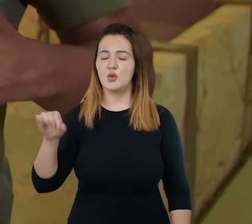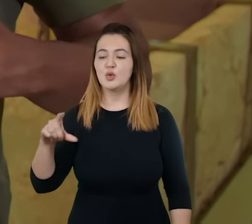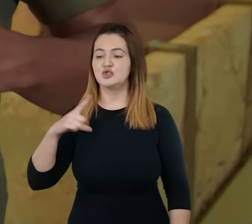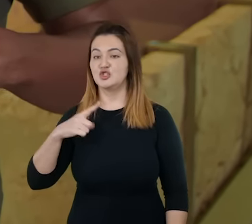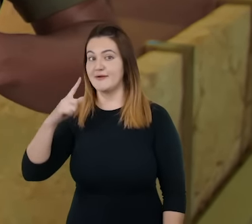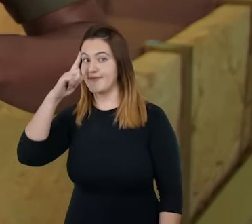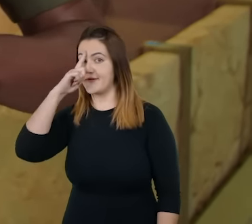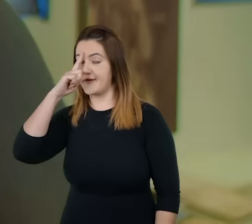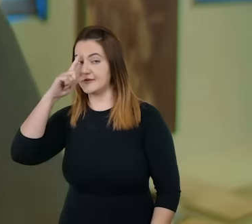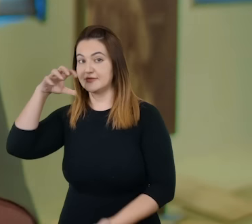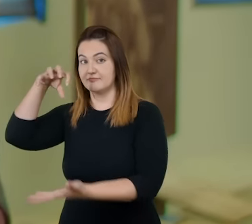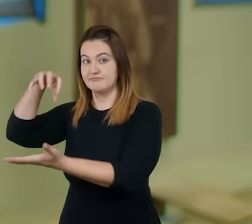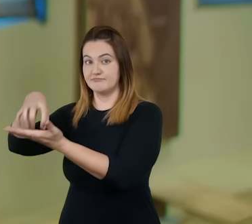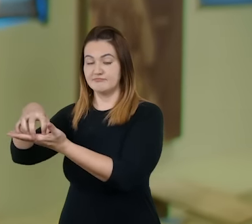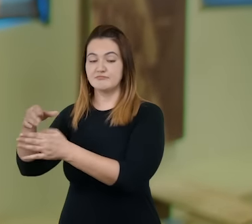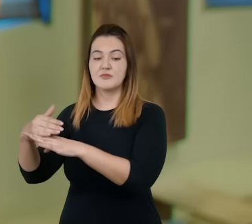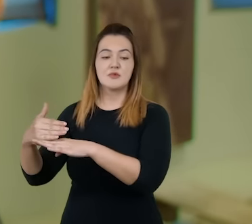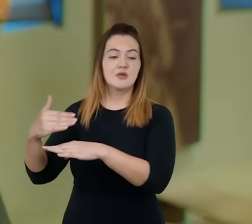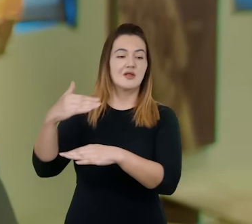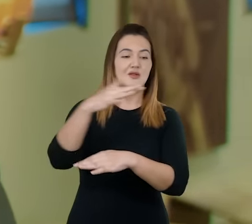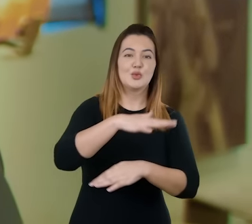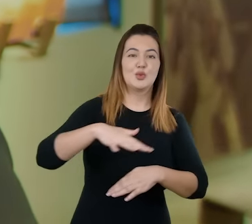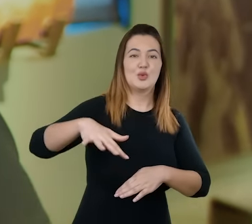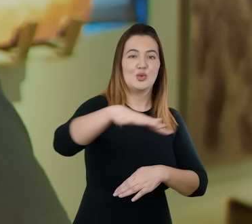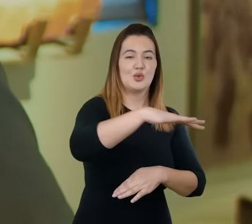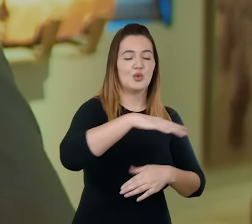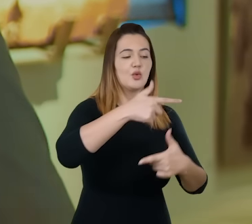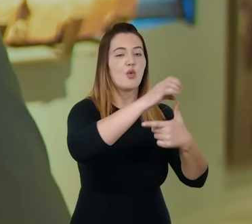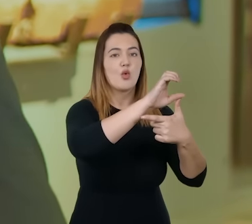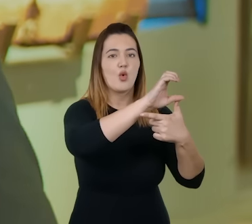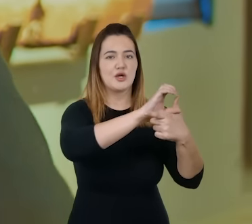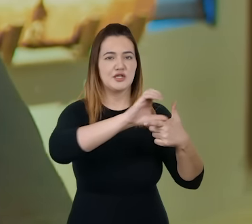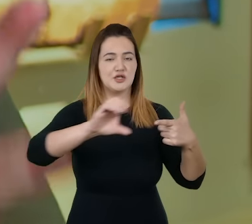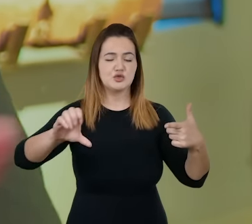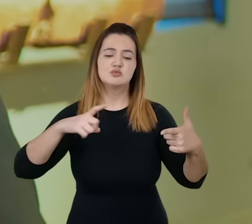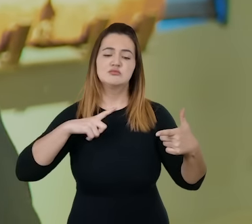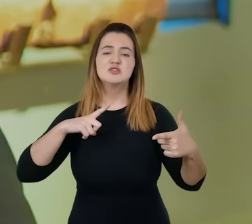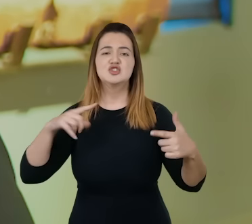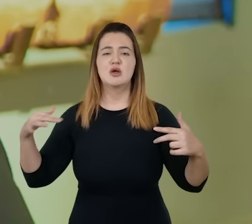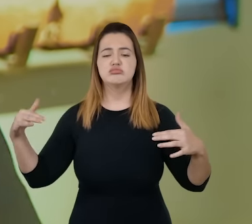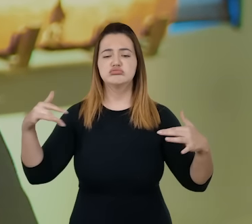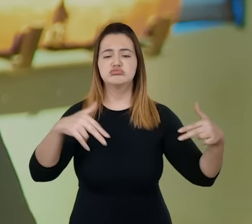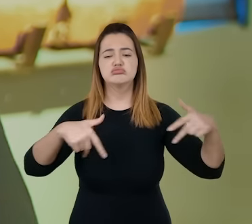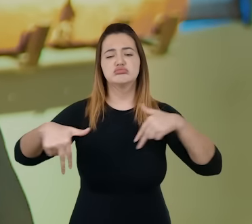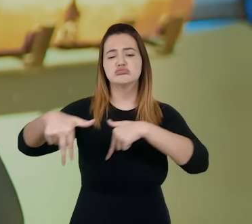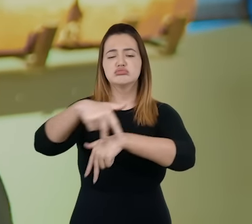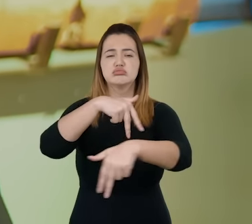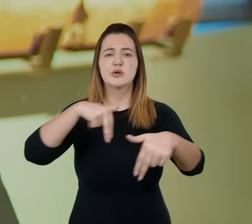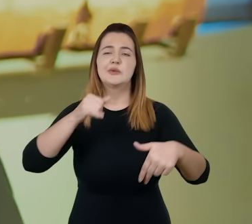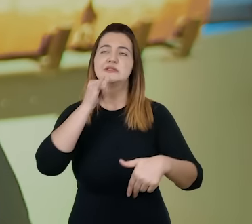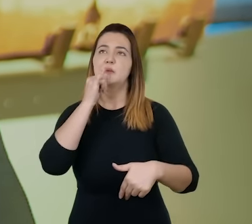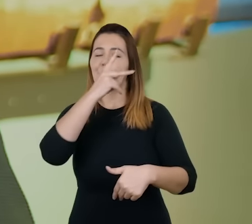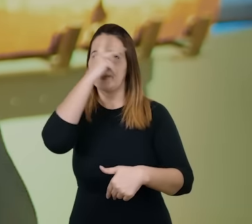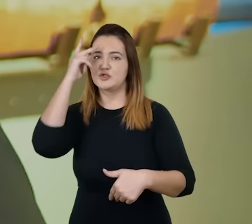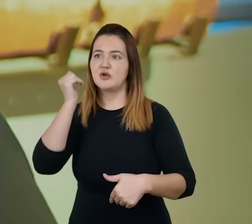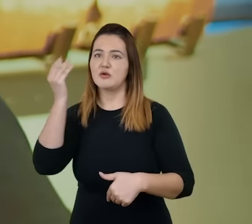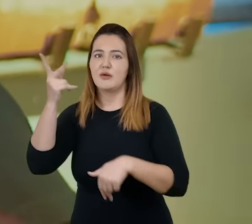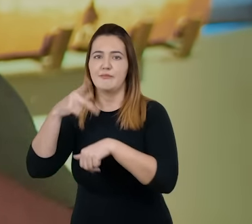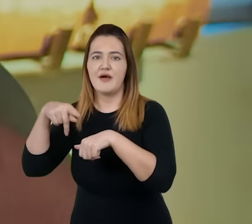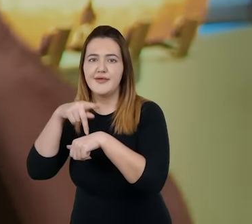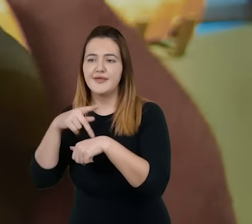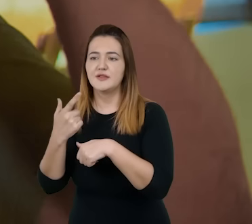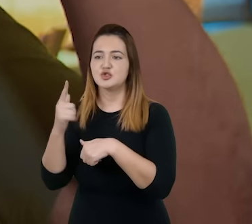ao Peloponeso. Então, toda a área aqui era muito povoada por estrangeiros, por mercadores, marinheiros,